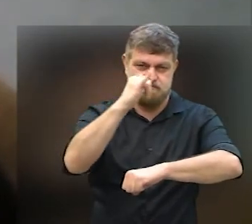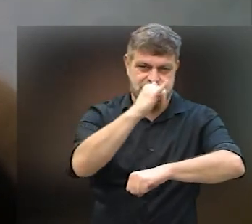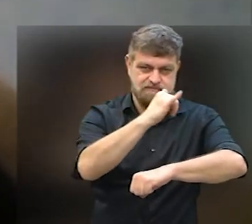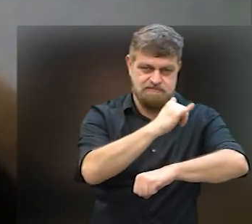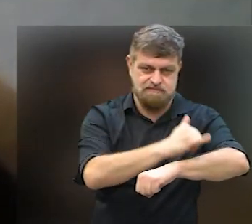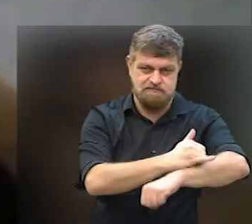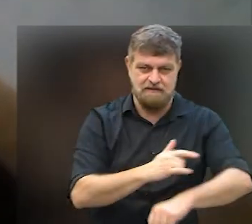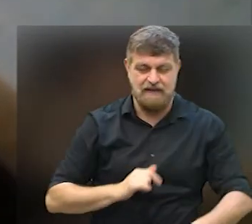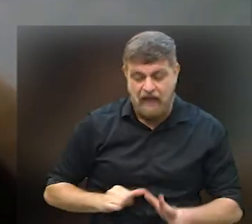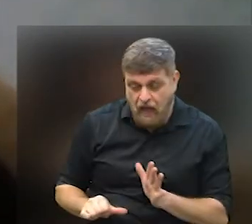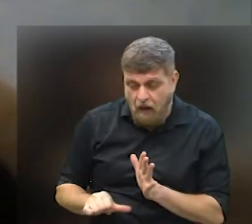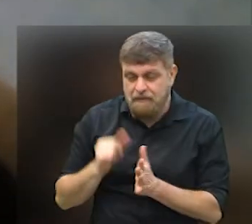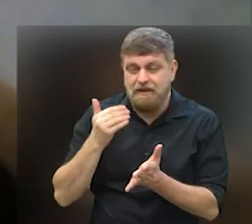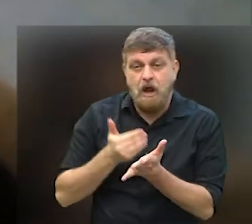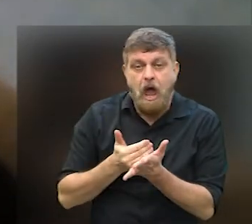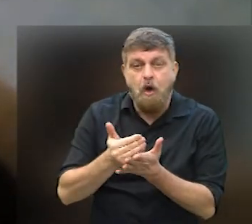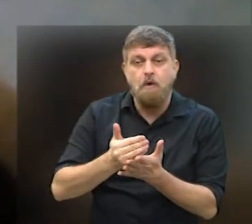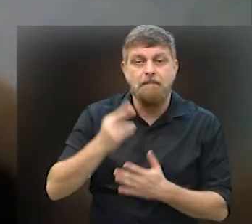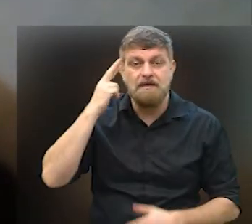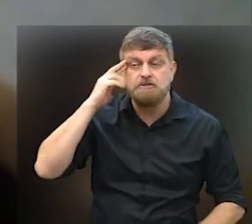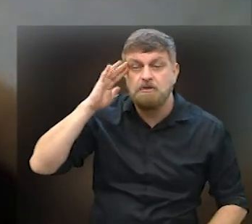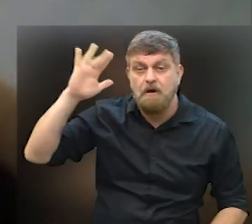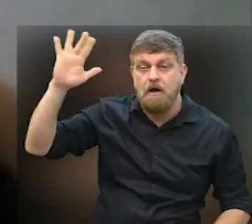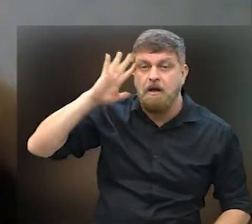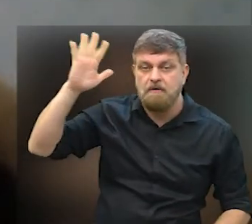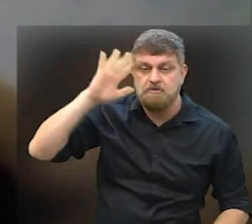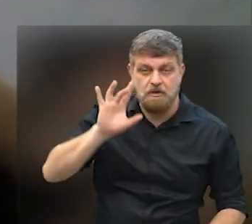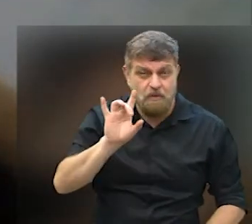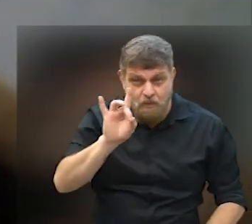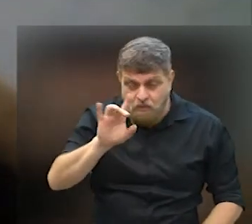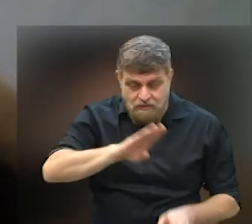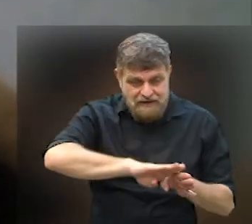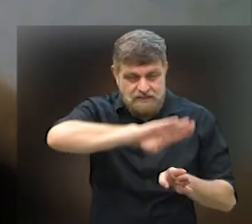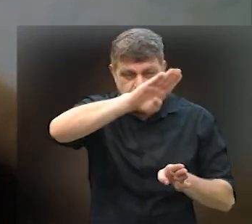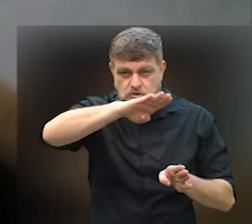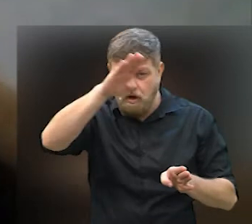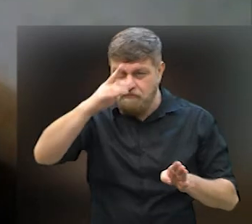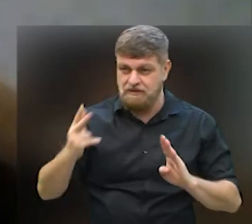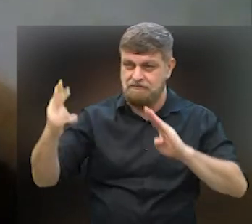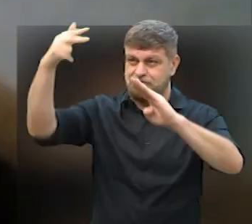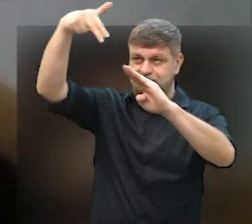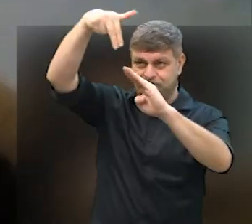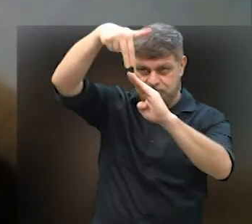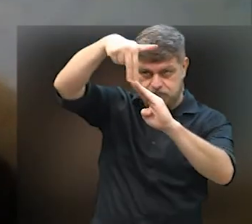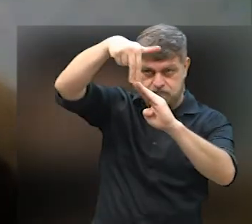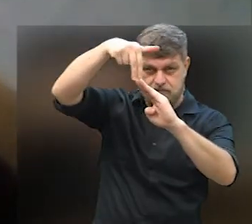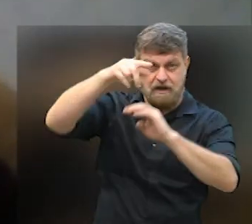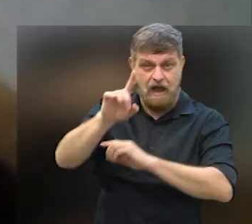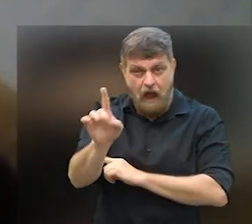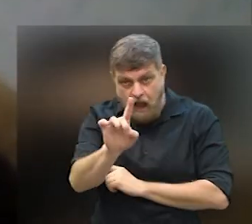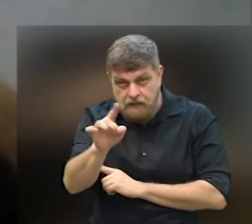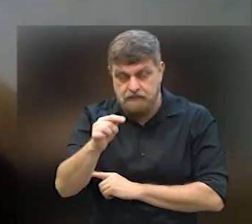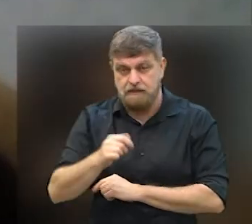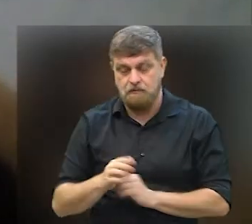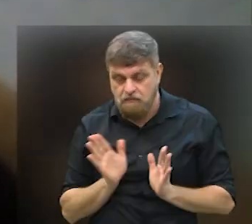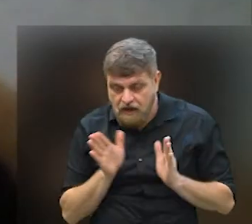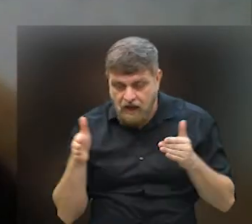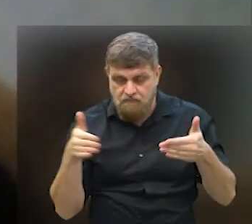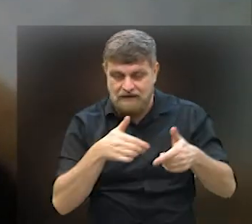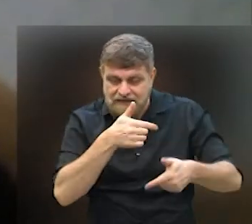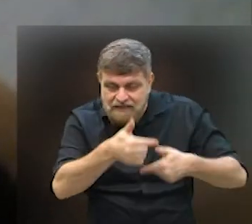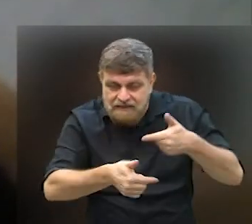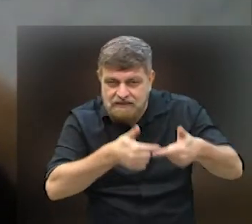Everest, na verdade, é o primeiro passo do meu sonho grande. Meu sonho grande não era exatamente chegar ao topo dessa montanha. O meu sonho grande era